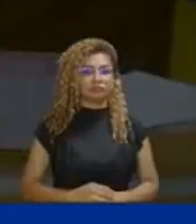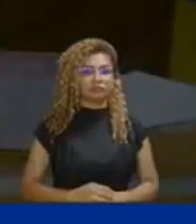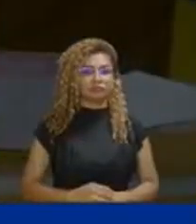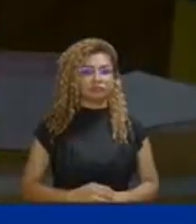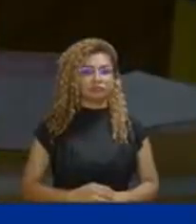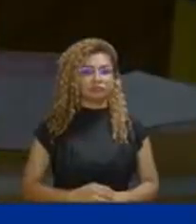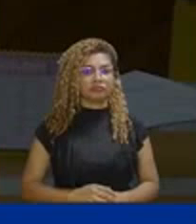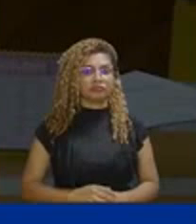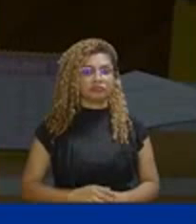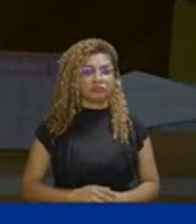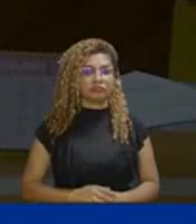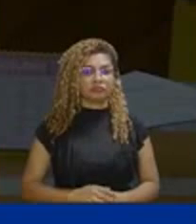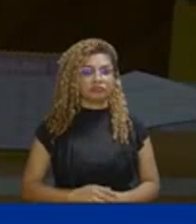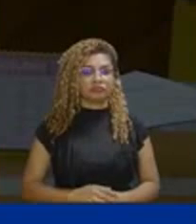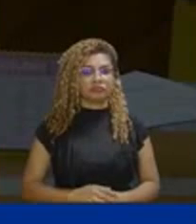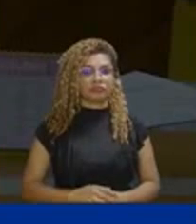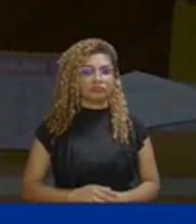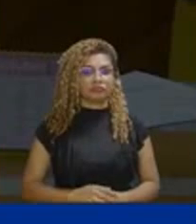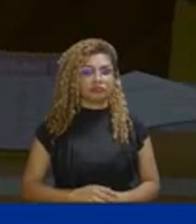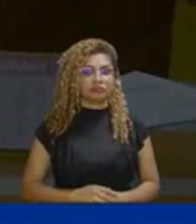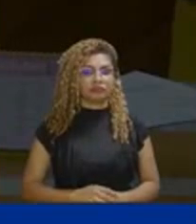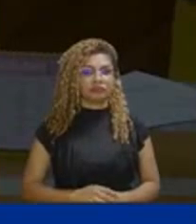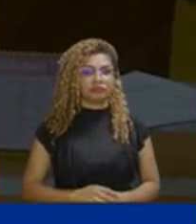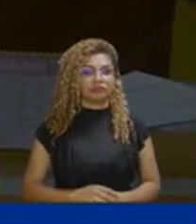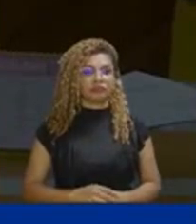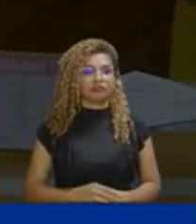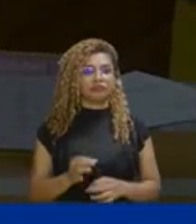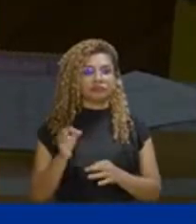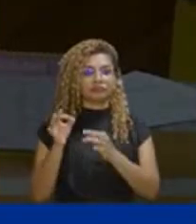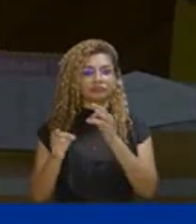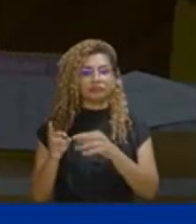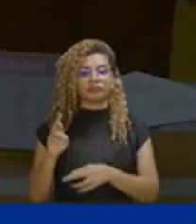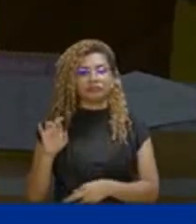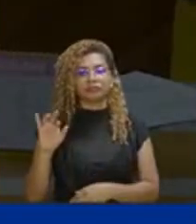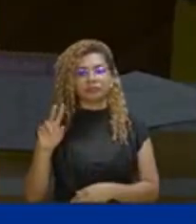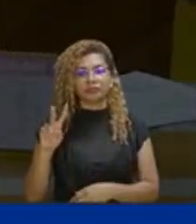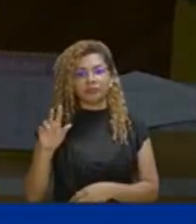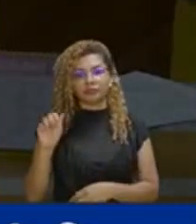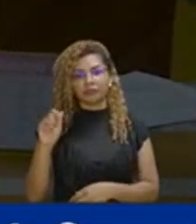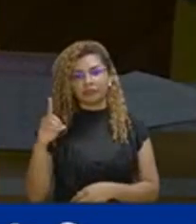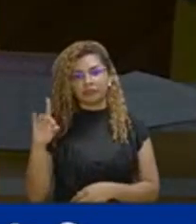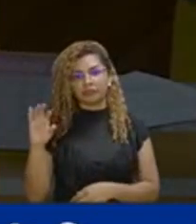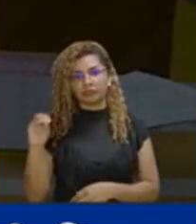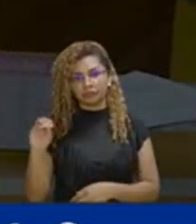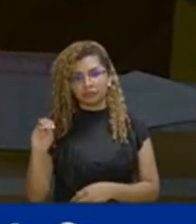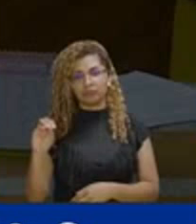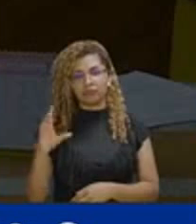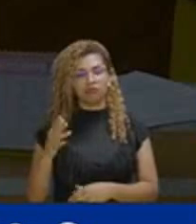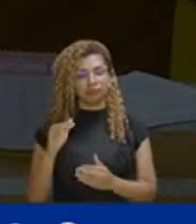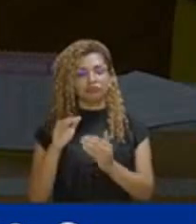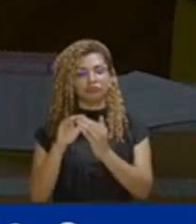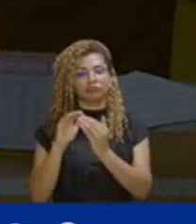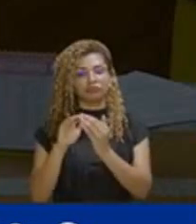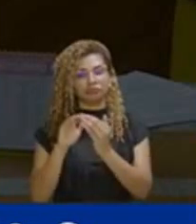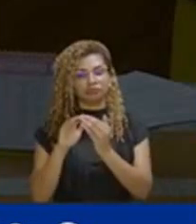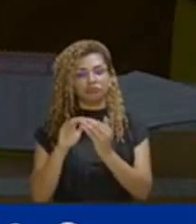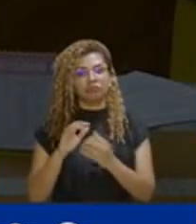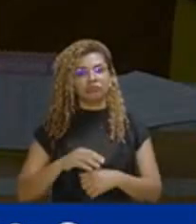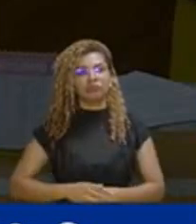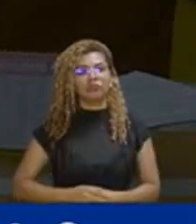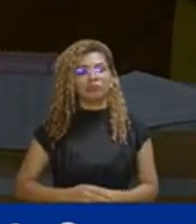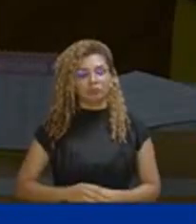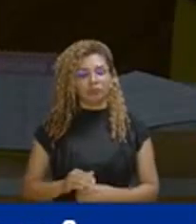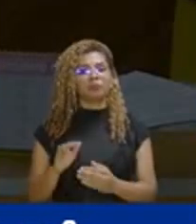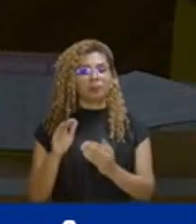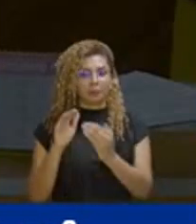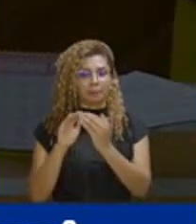Precisa. Foco no desembargador, não. Perdão. Juiz Carmo Rivaldo Antônio. Valente. Acompanhe, senhor presidente. Juiz Carlos Torque.